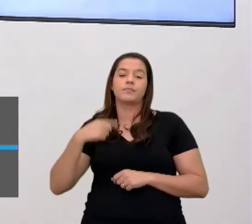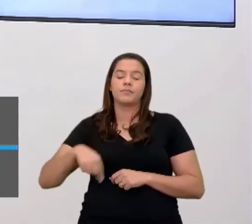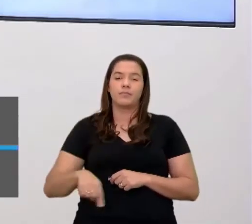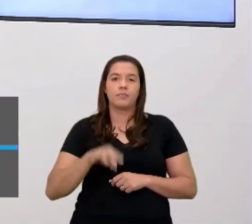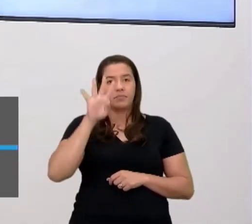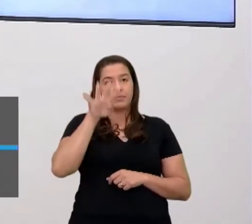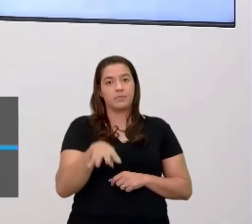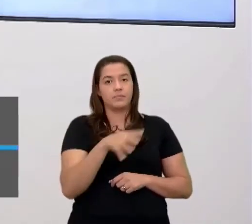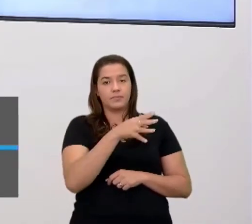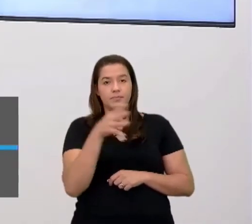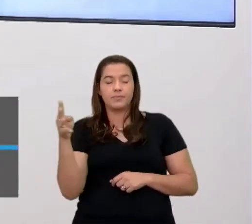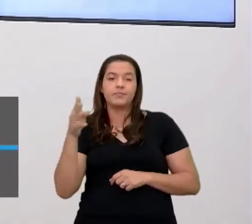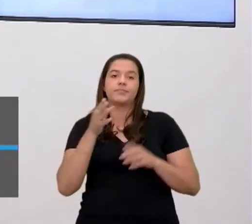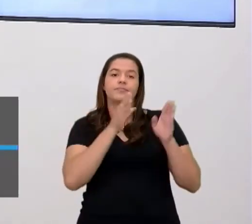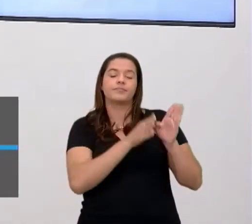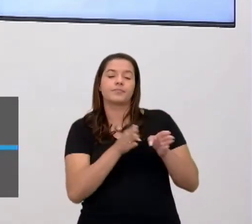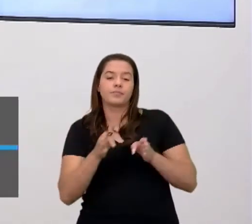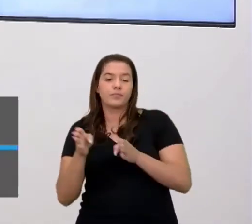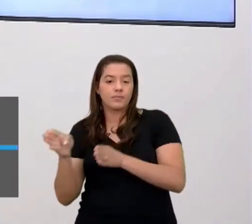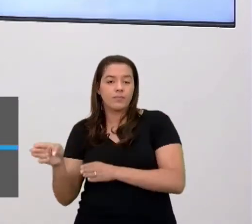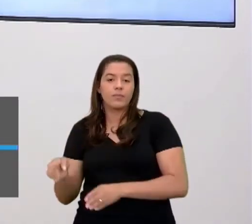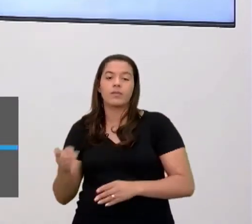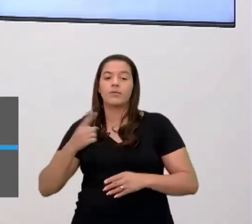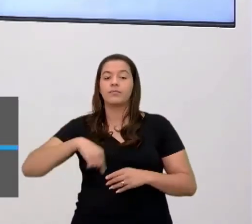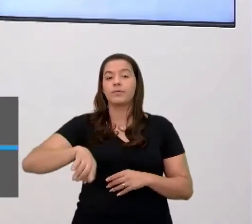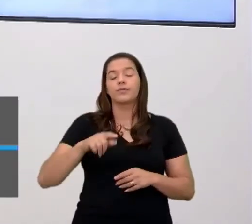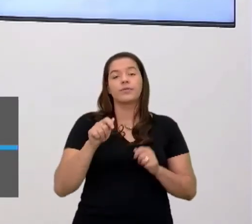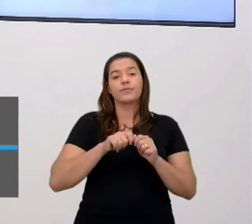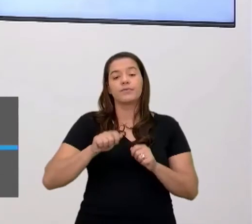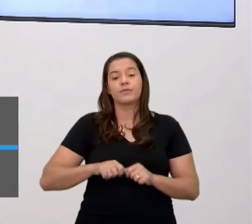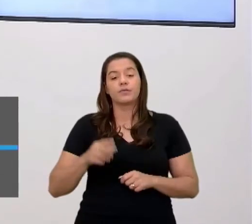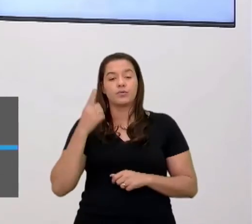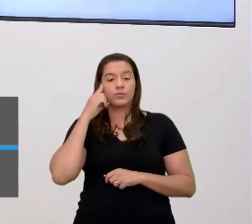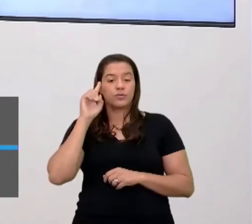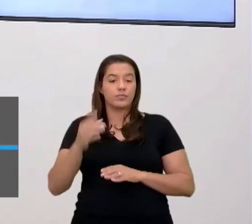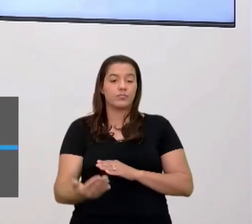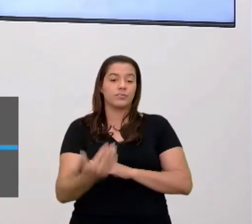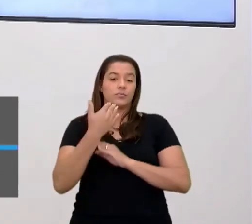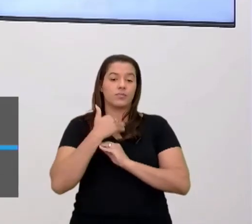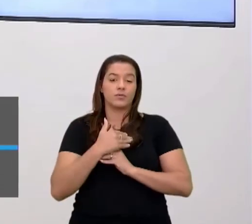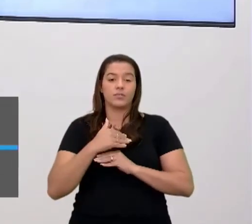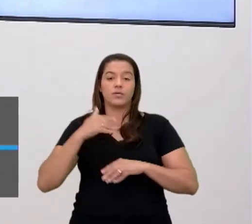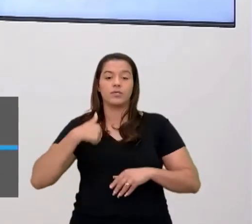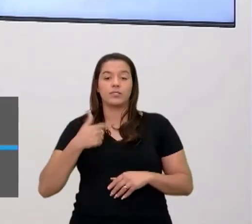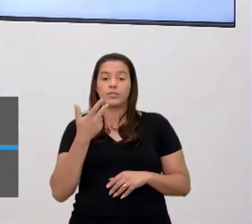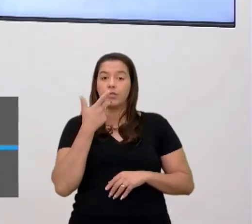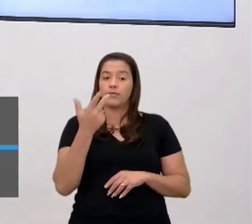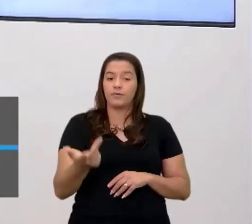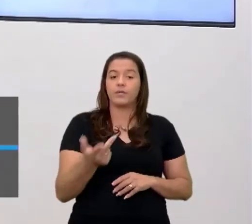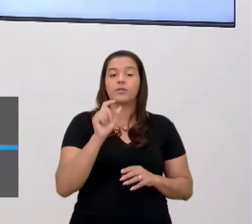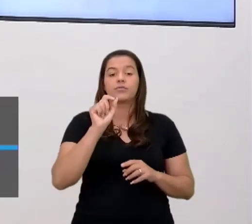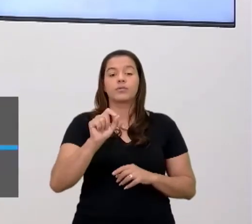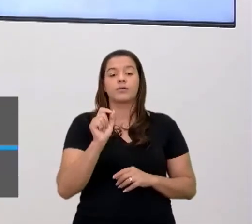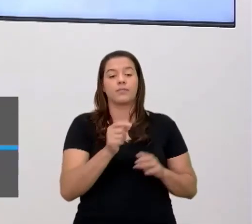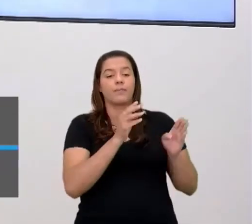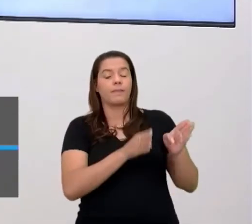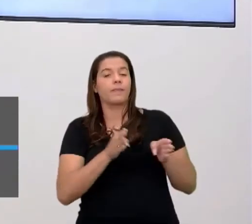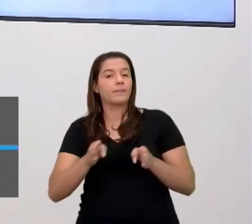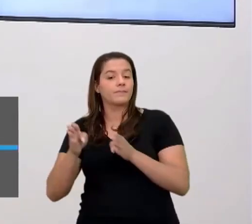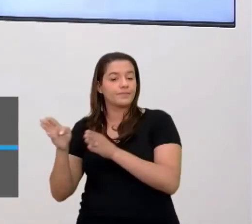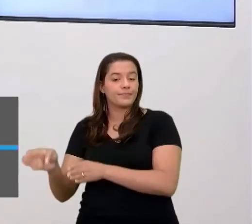de organização, de fazer uma sequência do que eu tenho que fazer no dia. Isso me ajuda muito. A gente está falando aqui de organização,